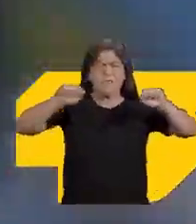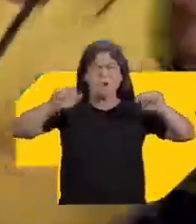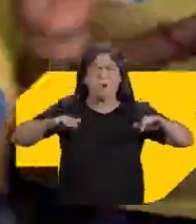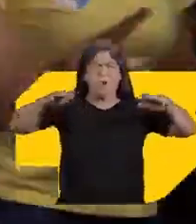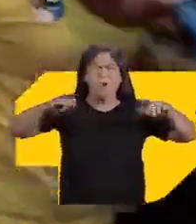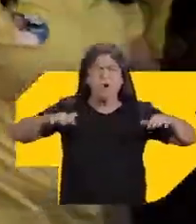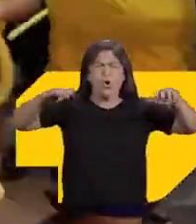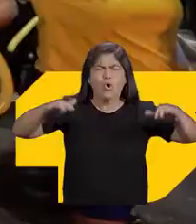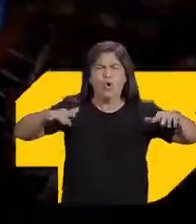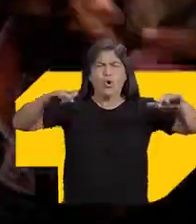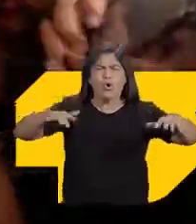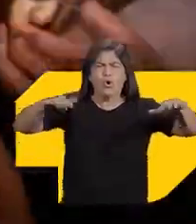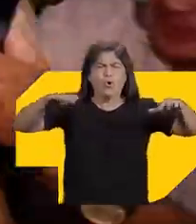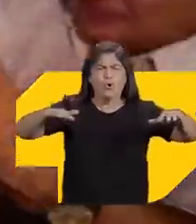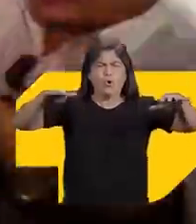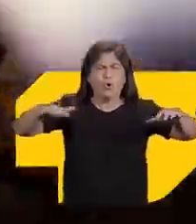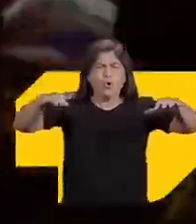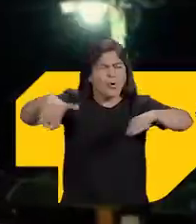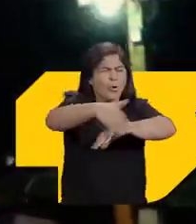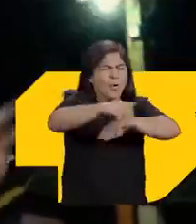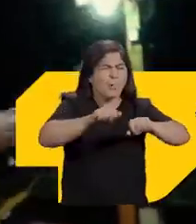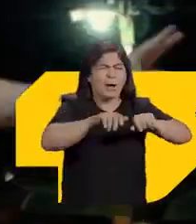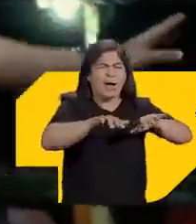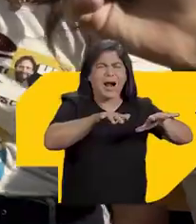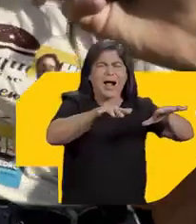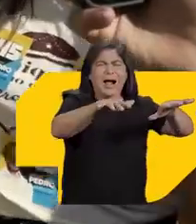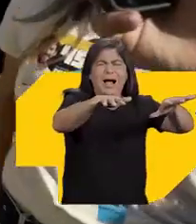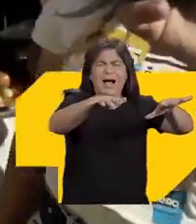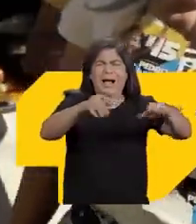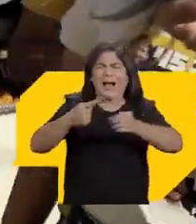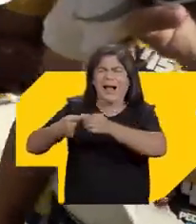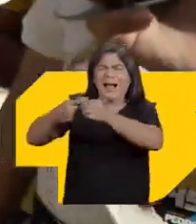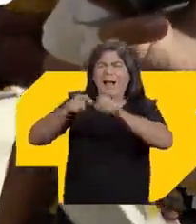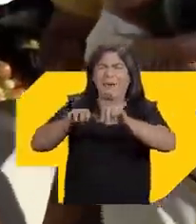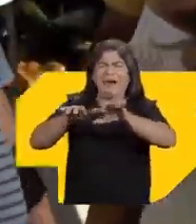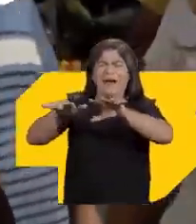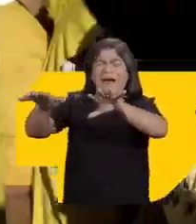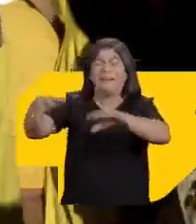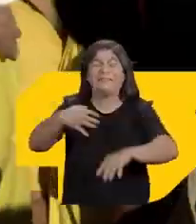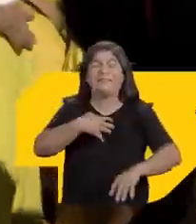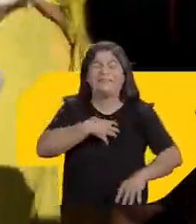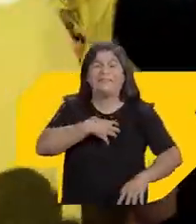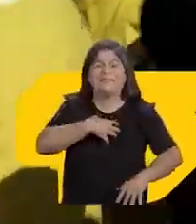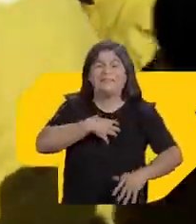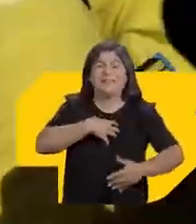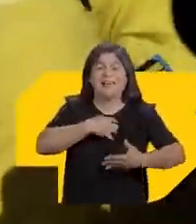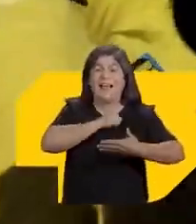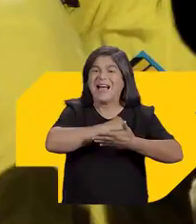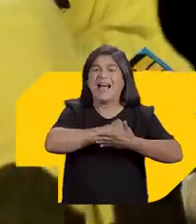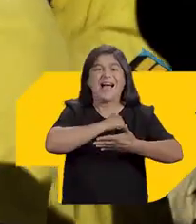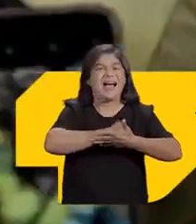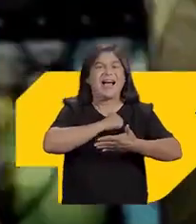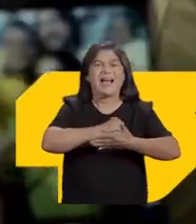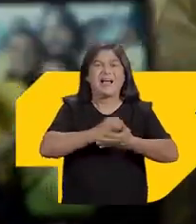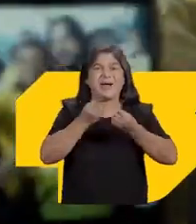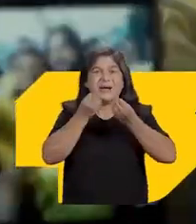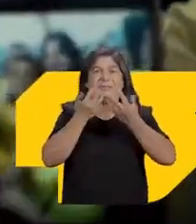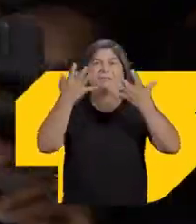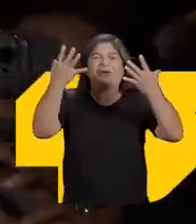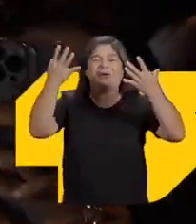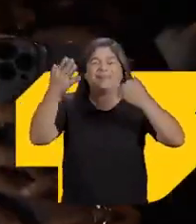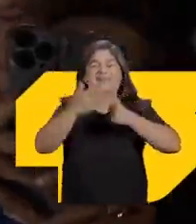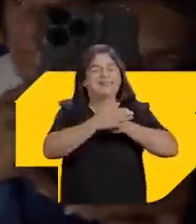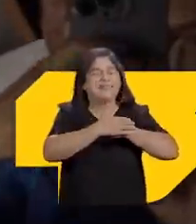onda inundando as ruas, as cidades e o coração da gente, com aquele tipo de sentimento bom que